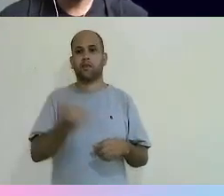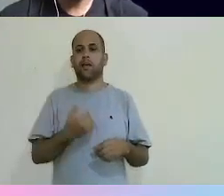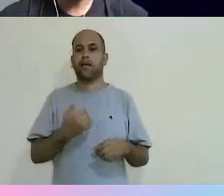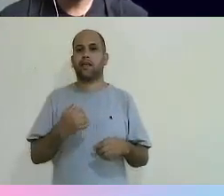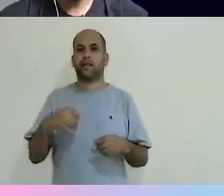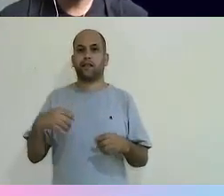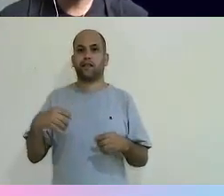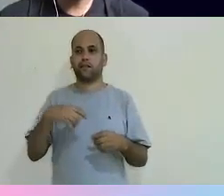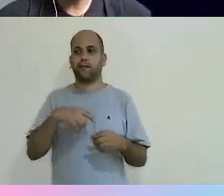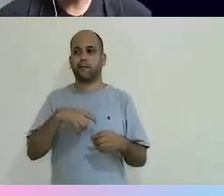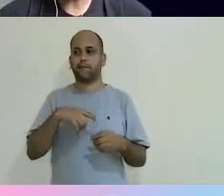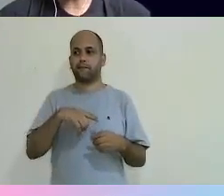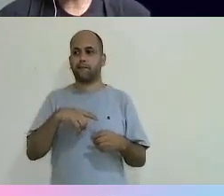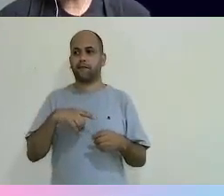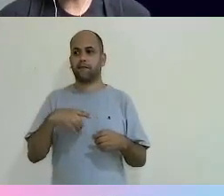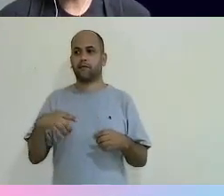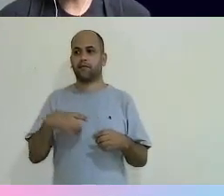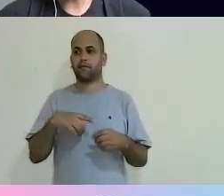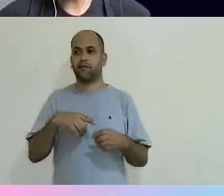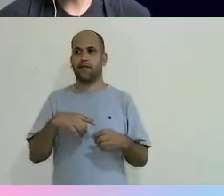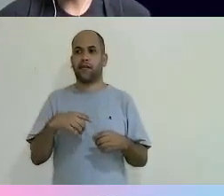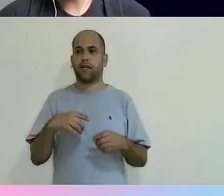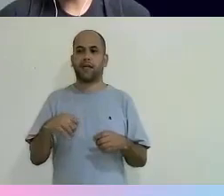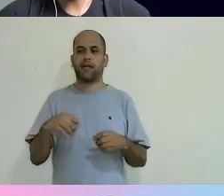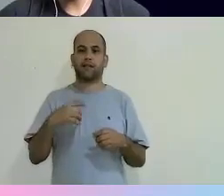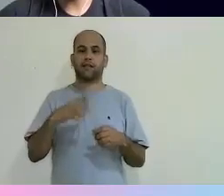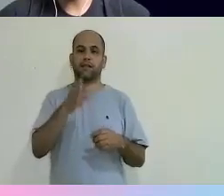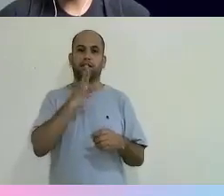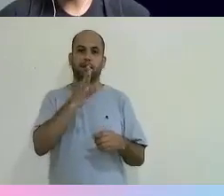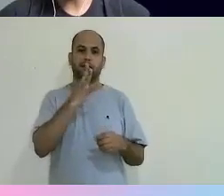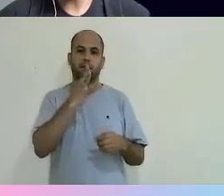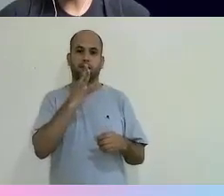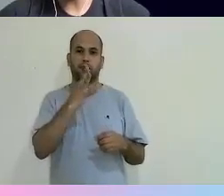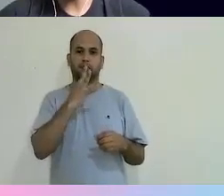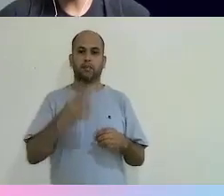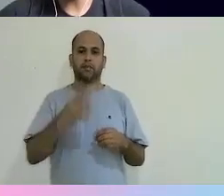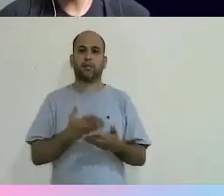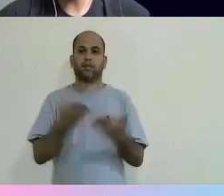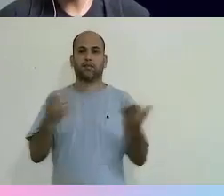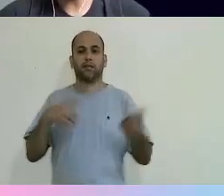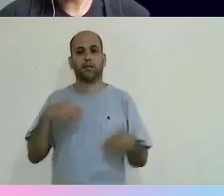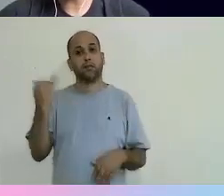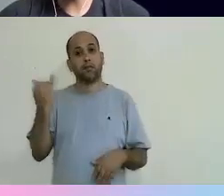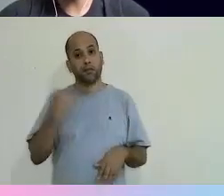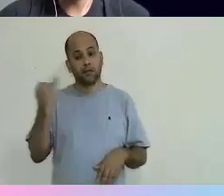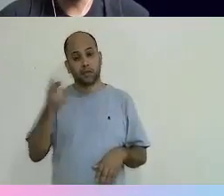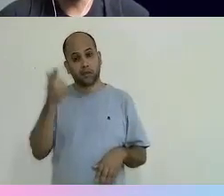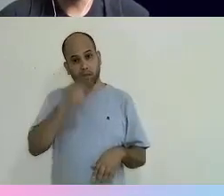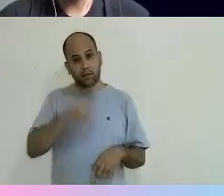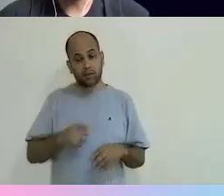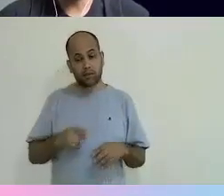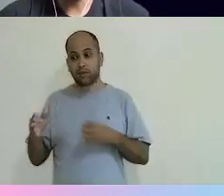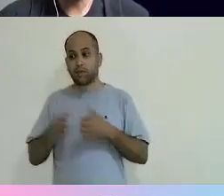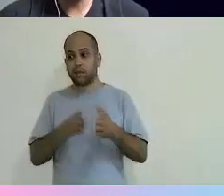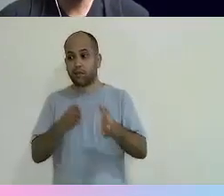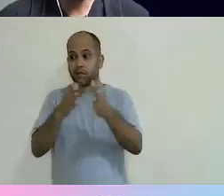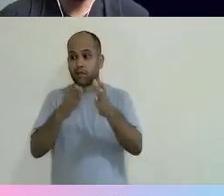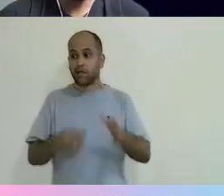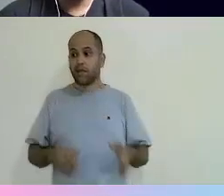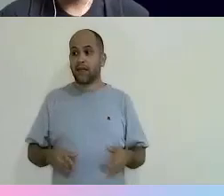aí você ter conhecimento de tudo isso é muito importante para você conseguir direcionar a sua carreira,